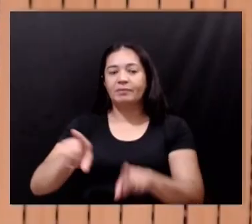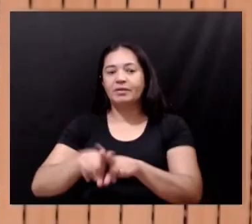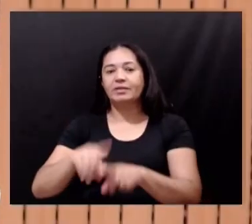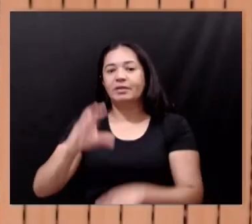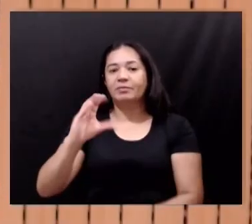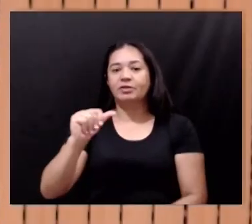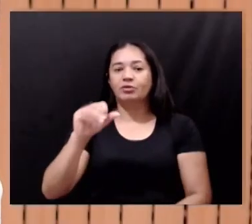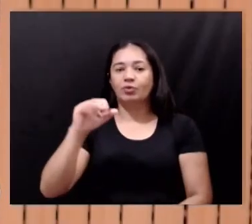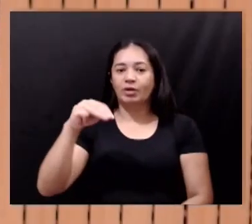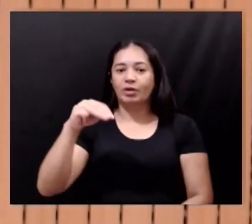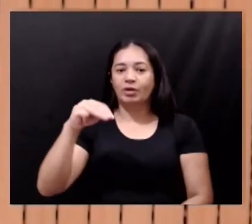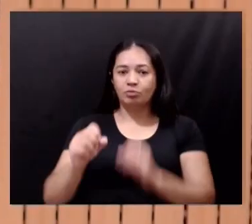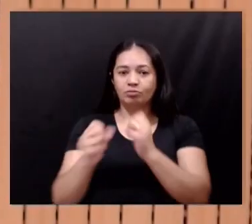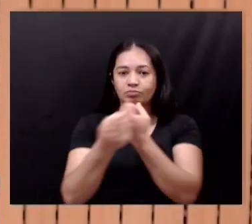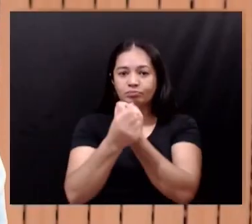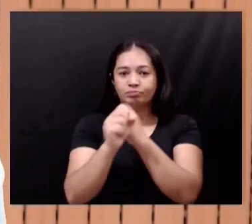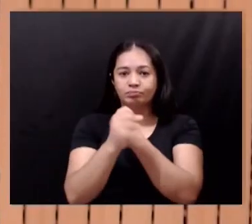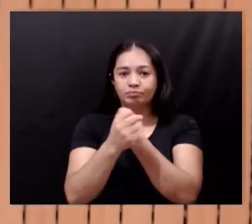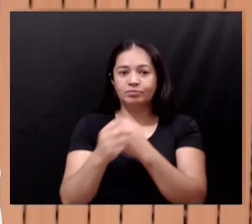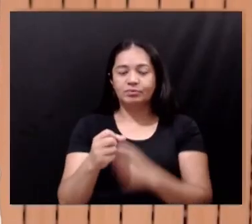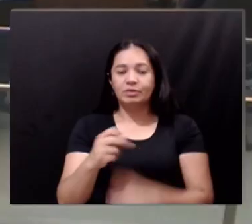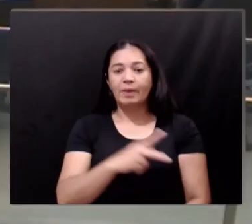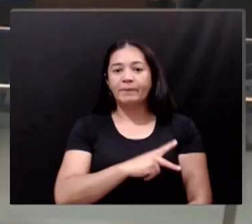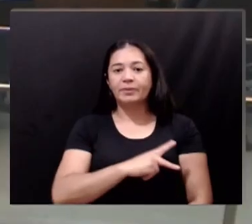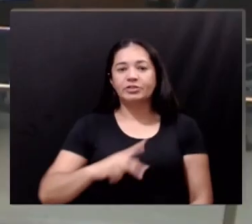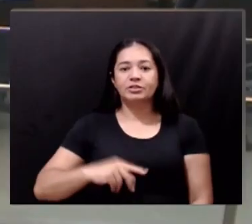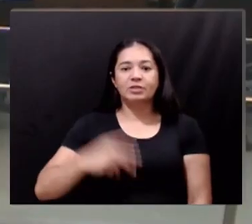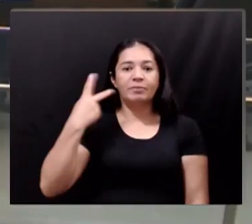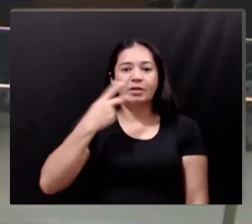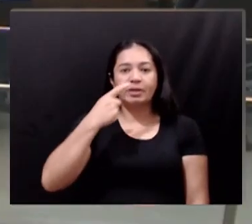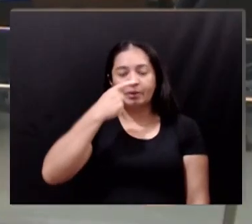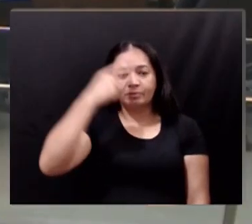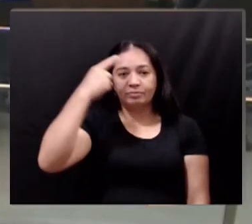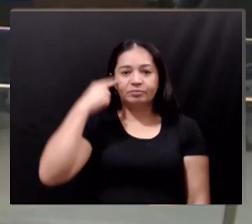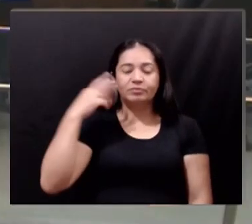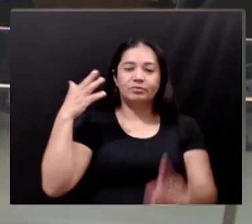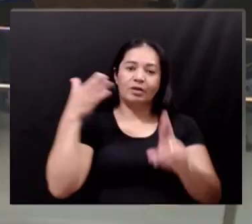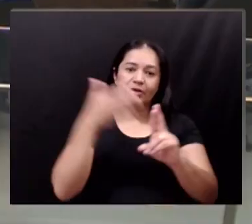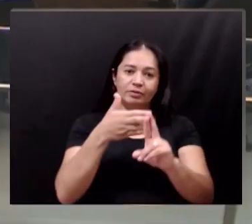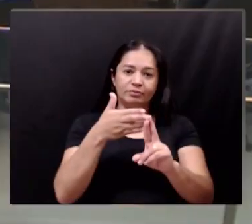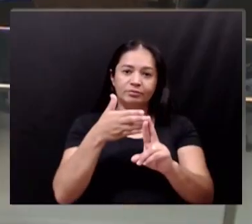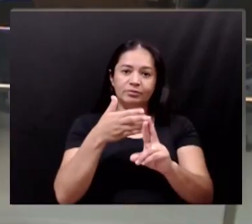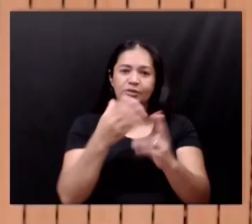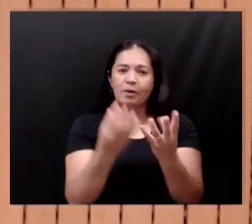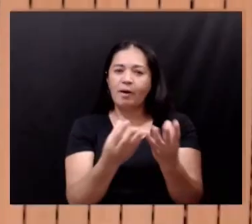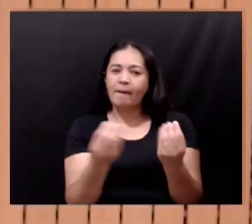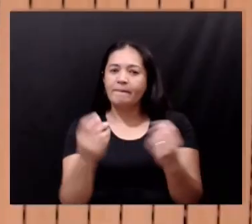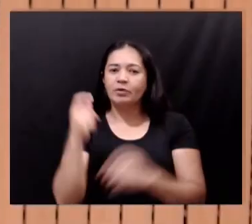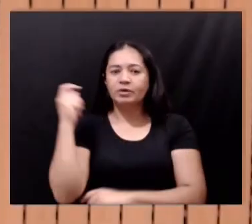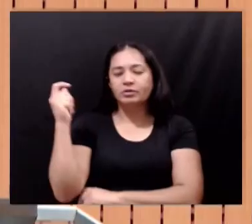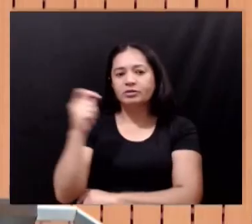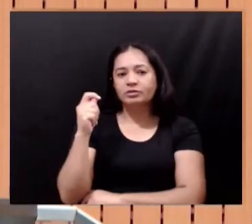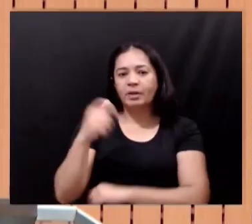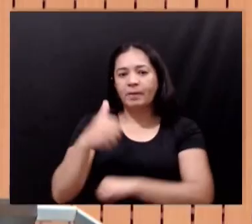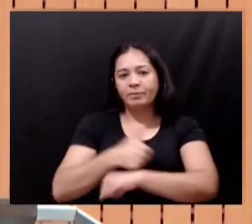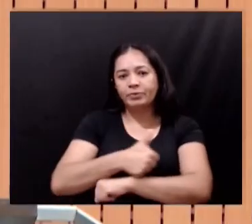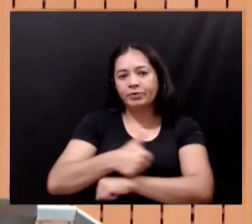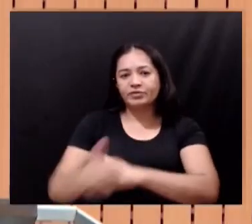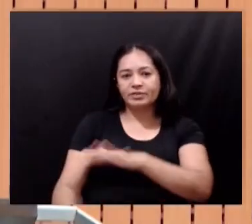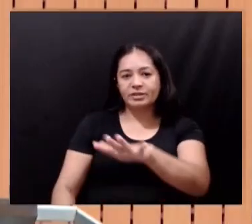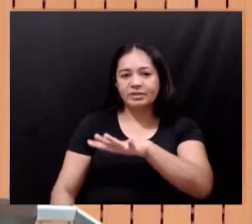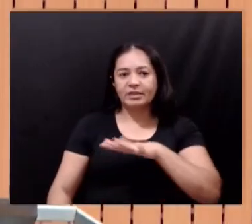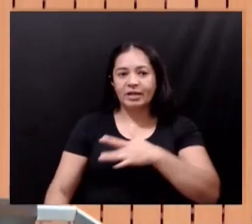pela vereadora Paola Miguel, contou com a representação de muitas associações, profissionais da saúde e pais